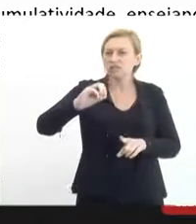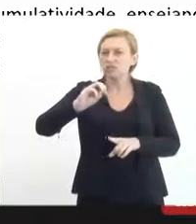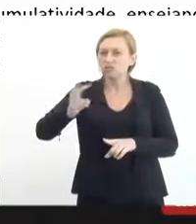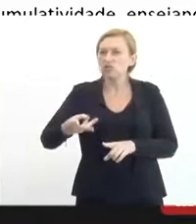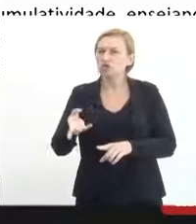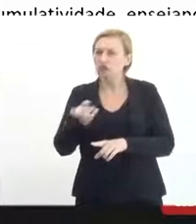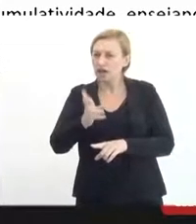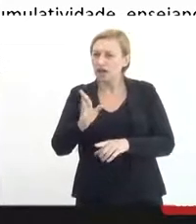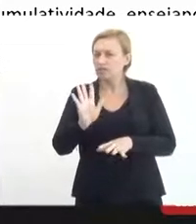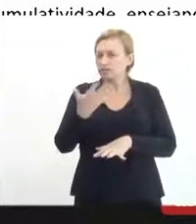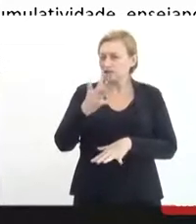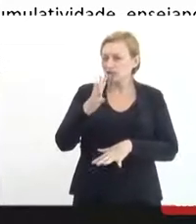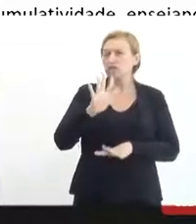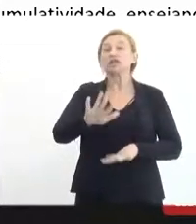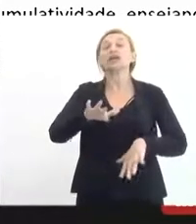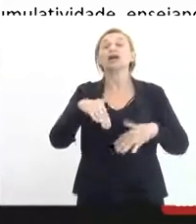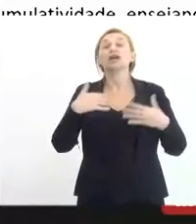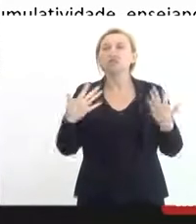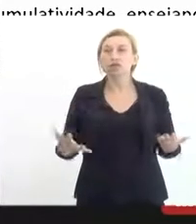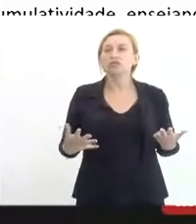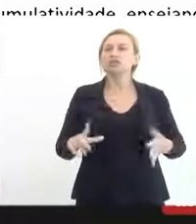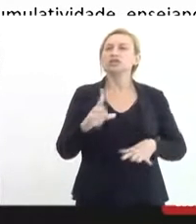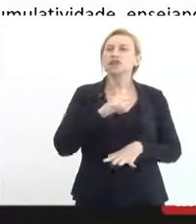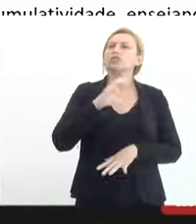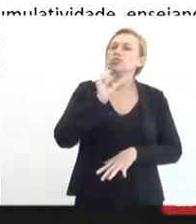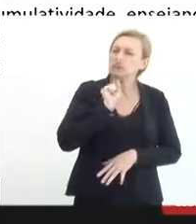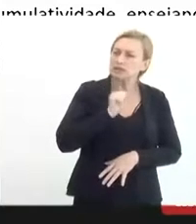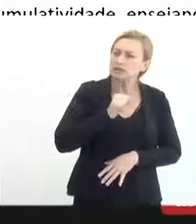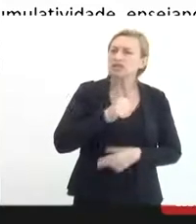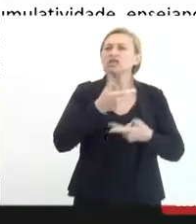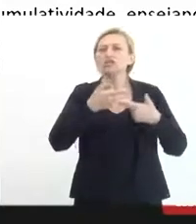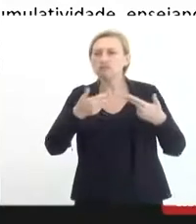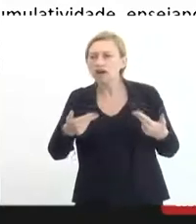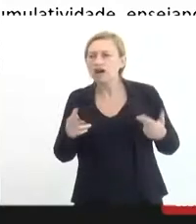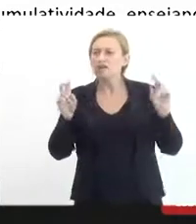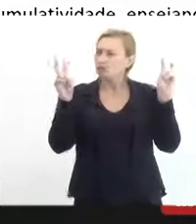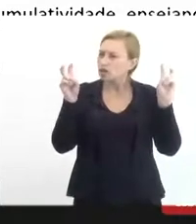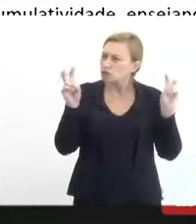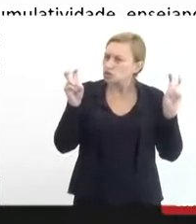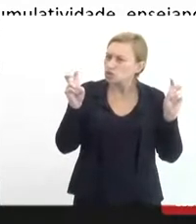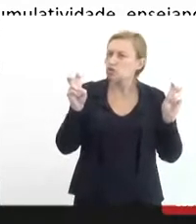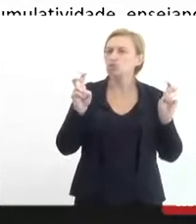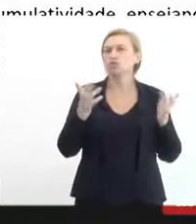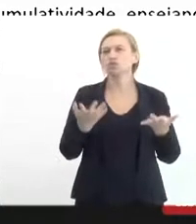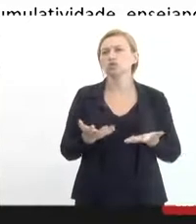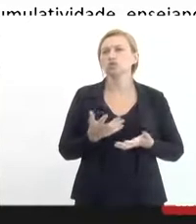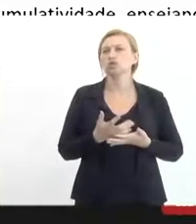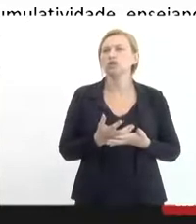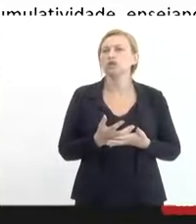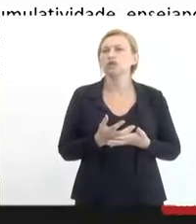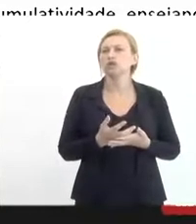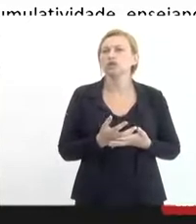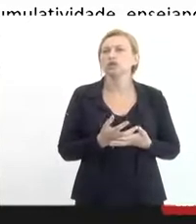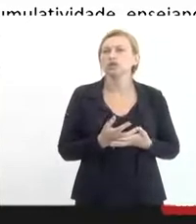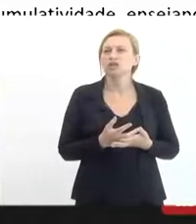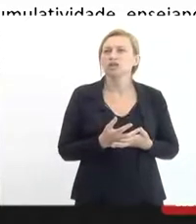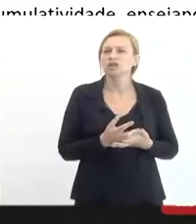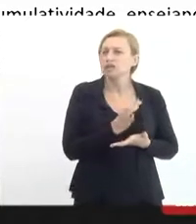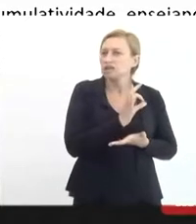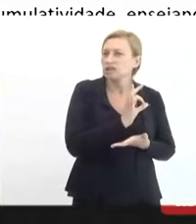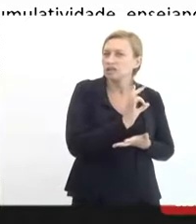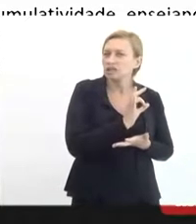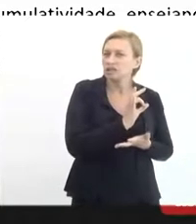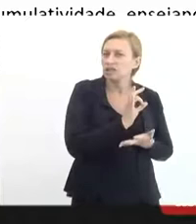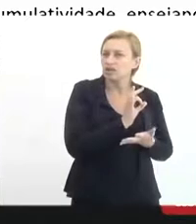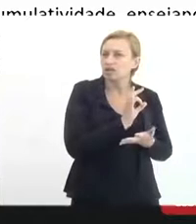Então, nós temos, sim, uma série de situações ou circunstanciais, fáticas,